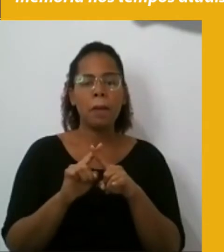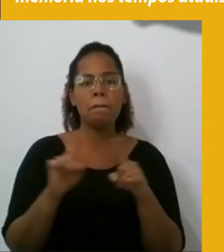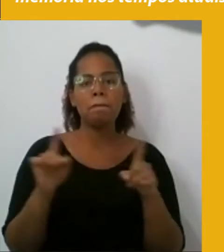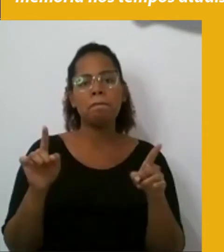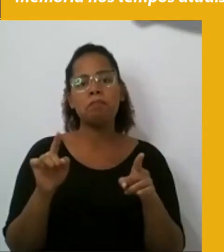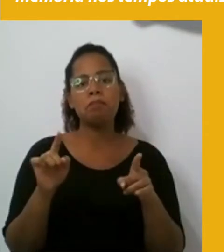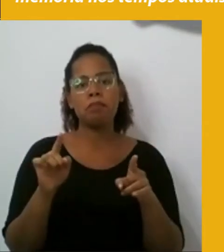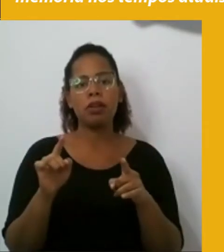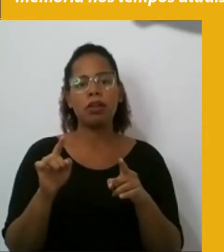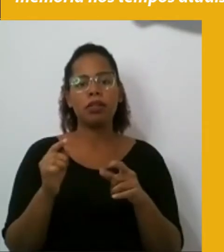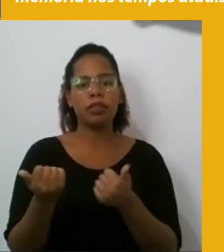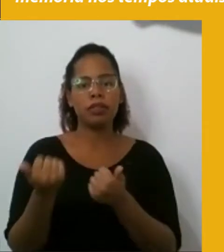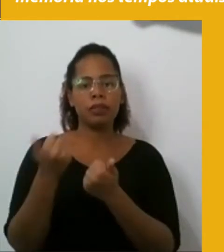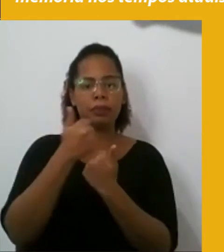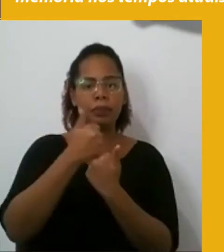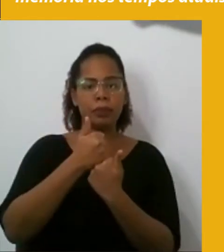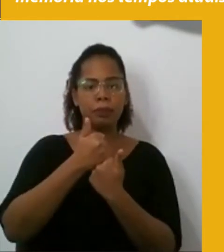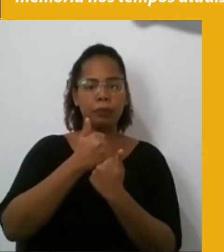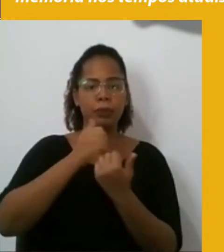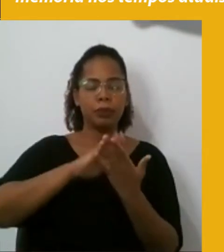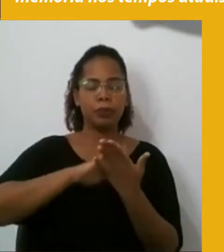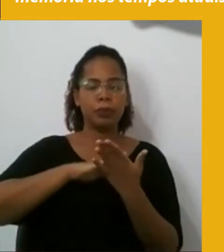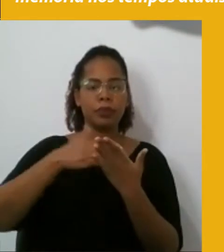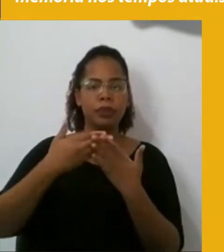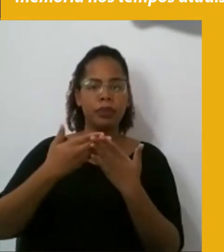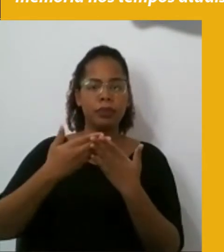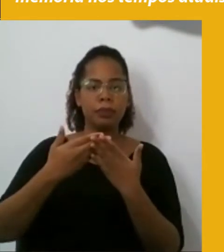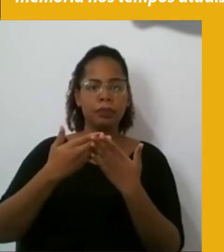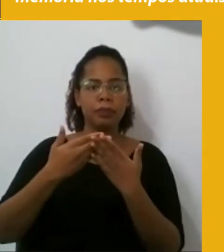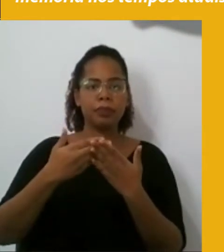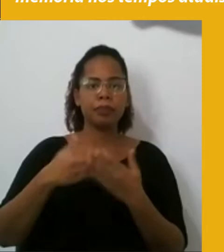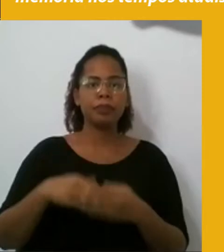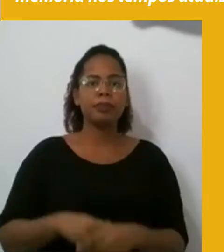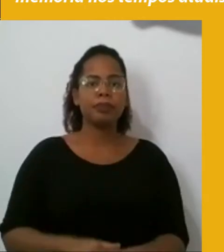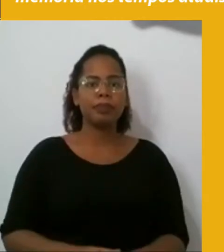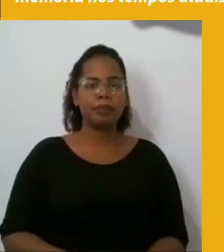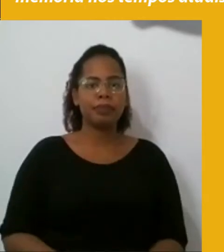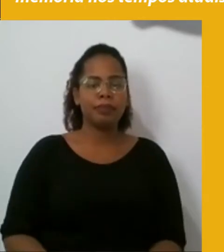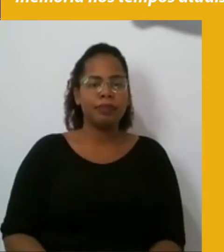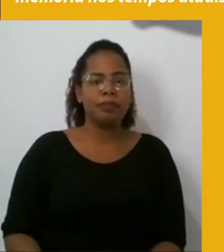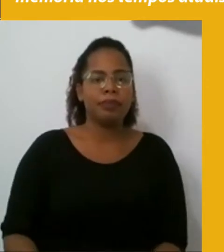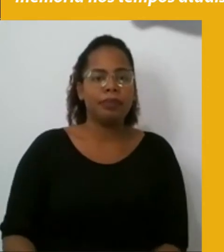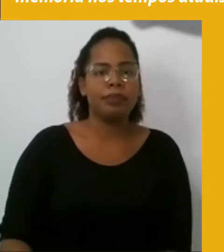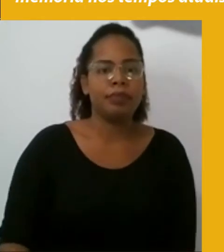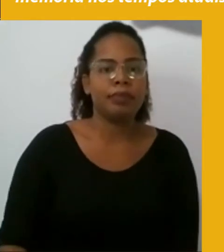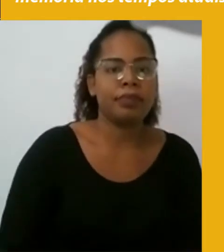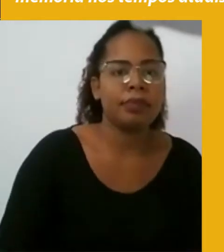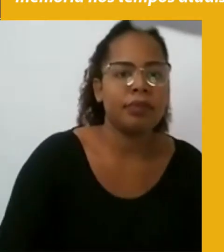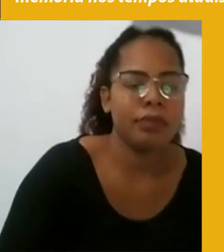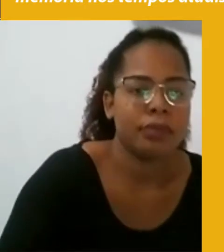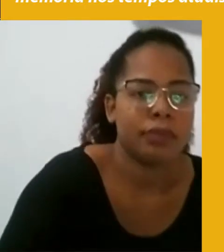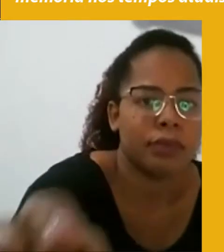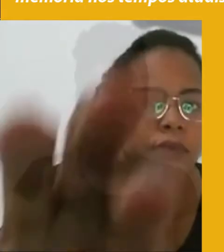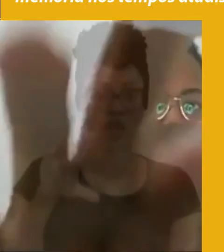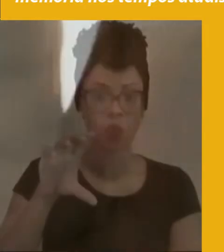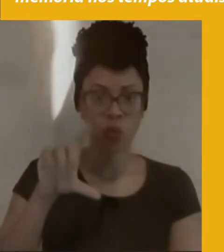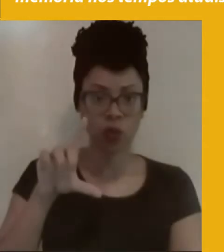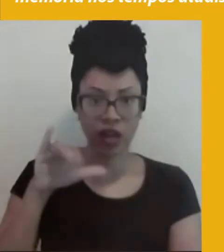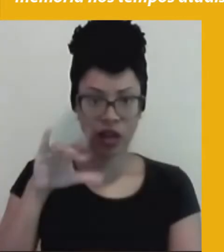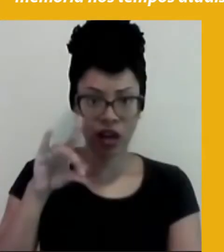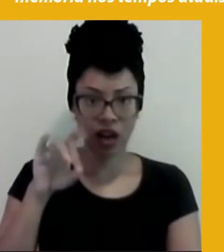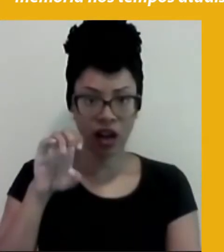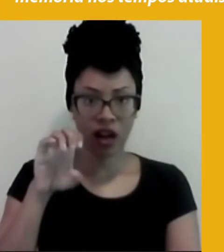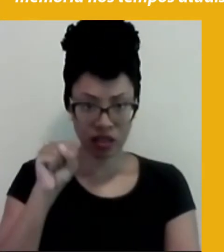questão, né, de uma matriz brasileira, né? Ele talvez o primeiro a querer perguntar, né, o que